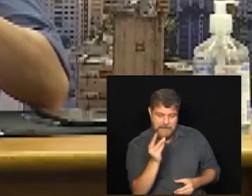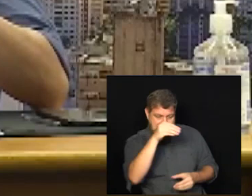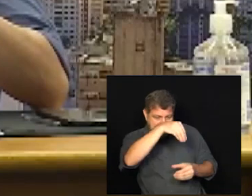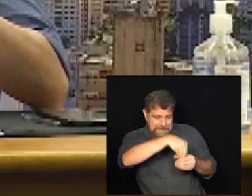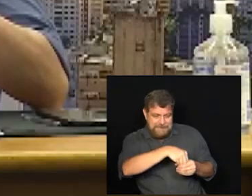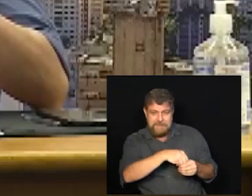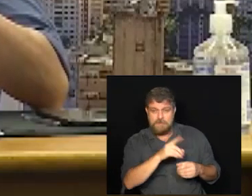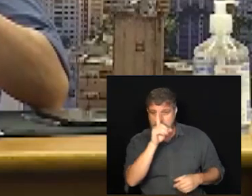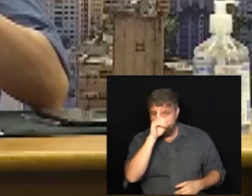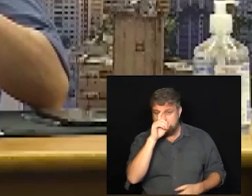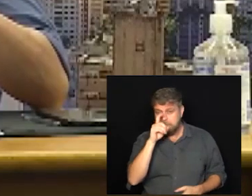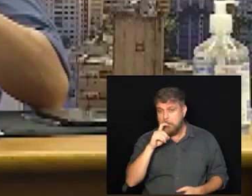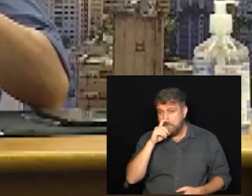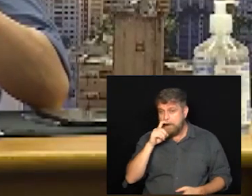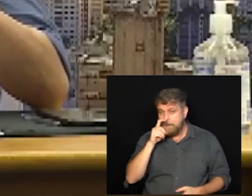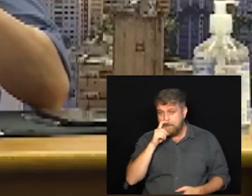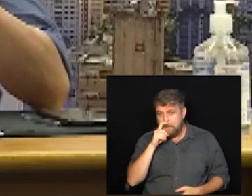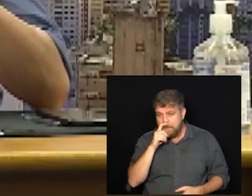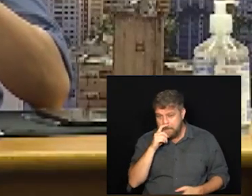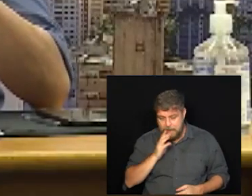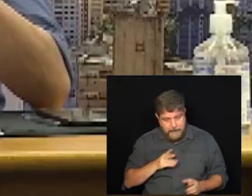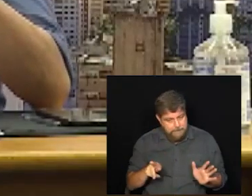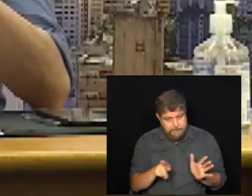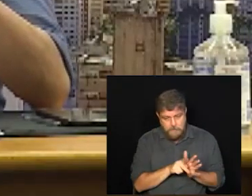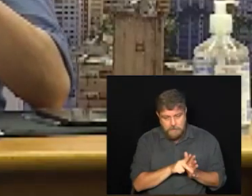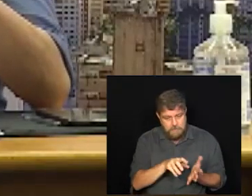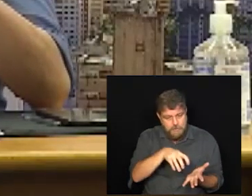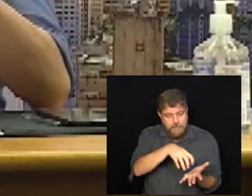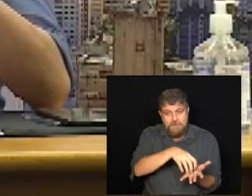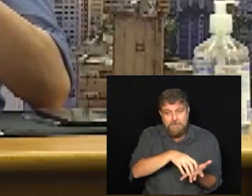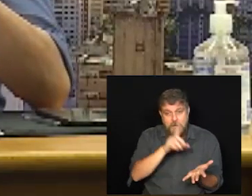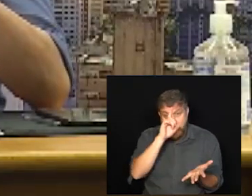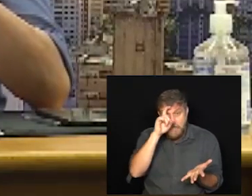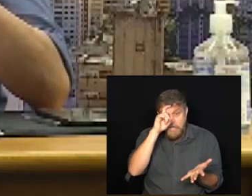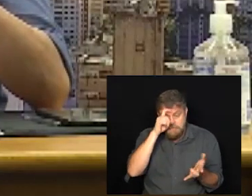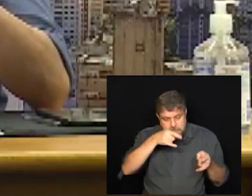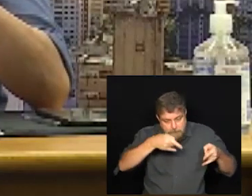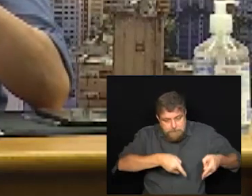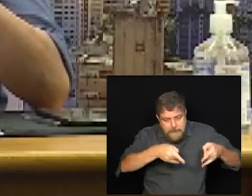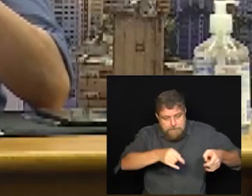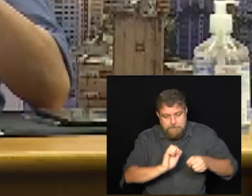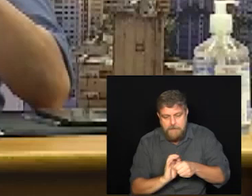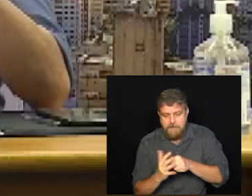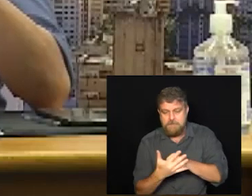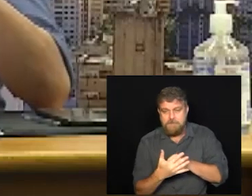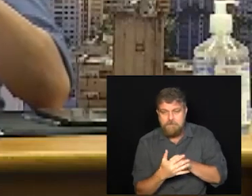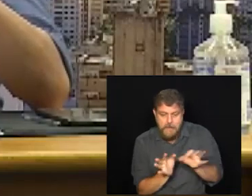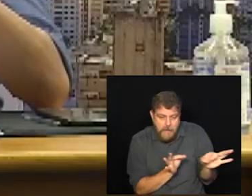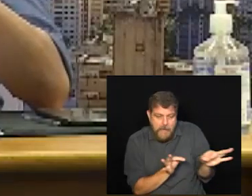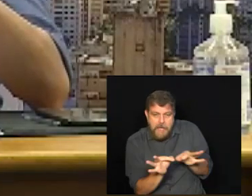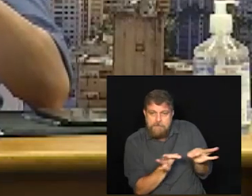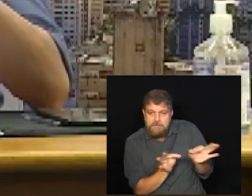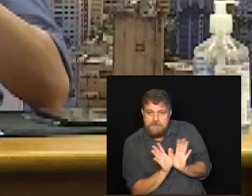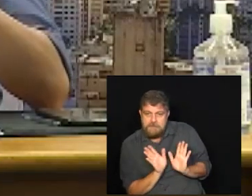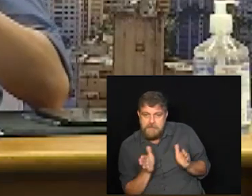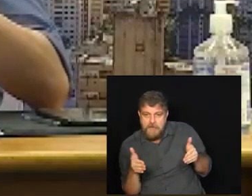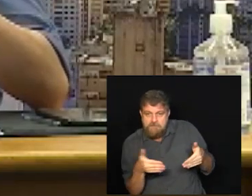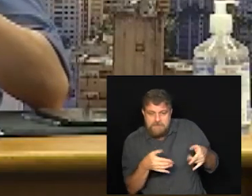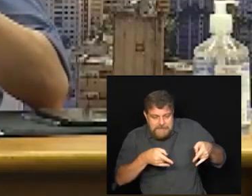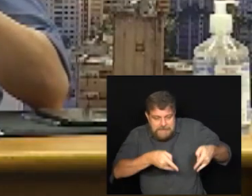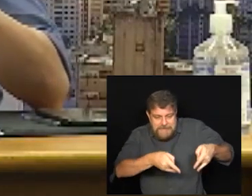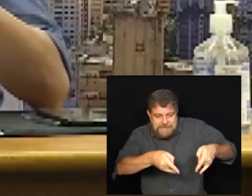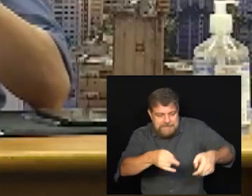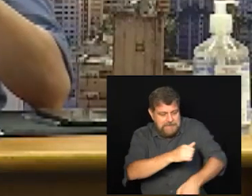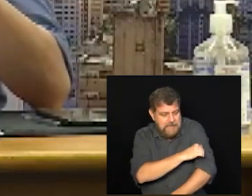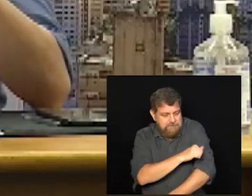Ouro Verde, você pode considerar um hospital de campanha, porque ele não está numa estrutura previamente destinada à enfermaria,